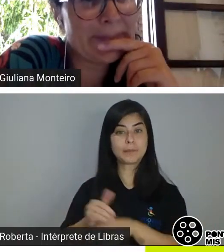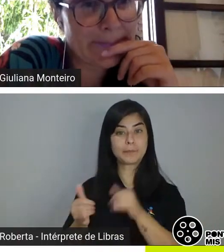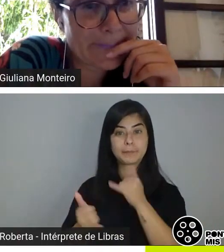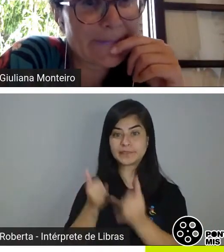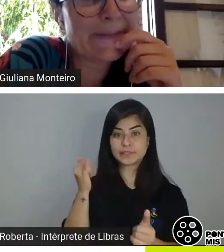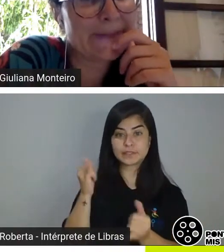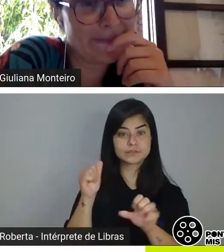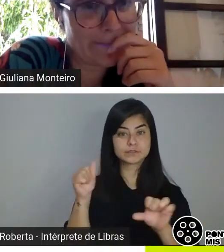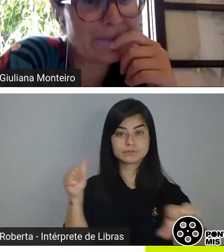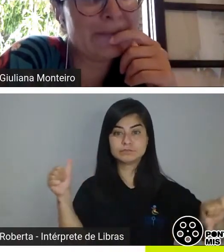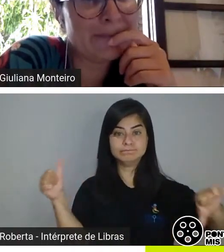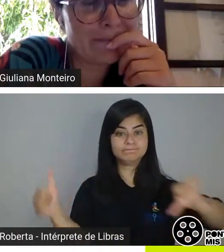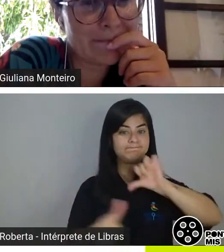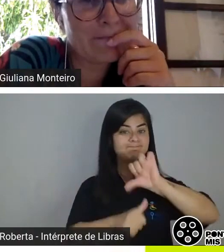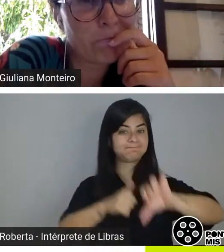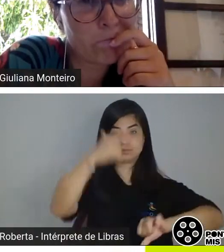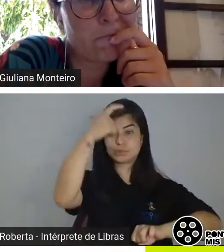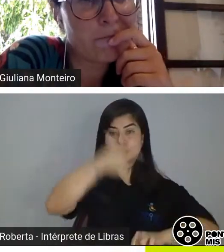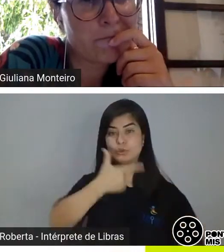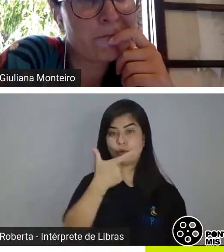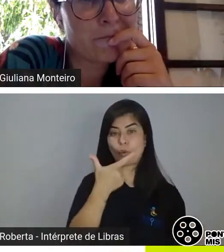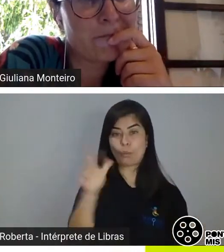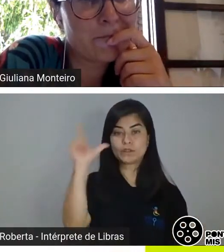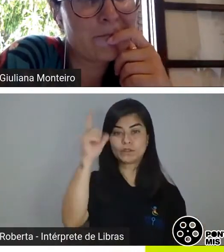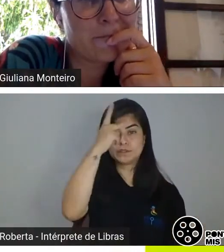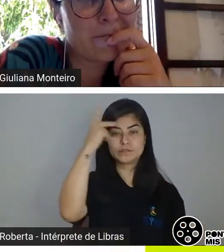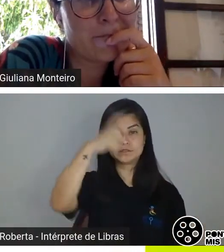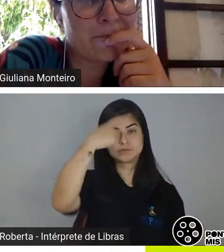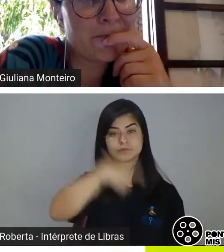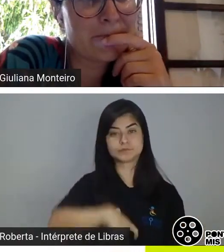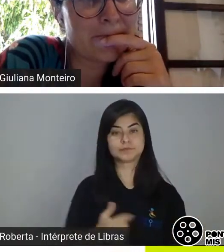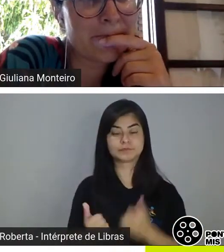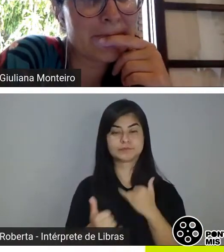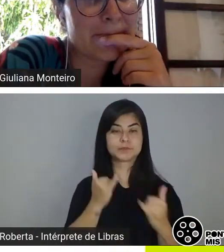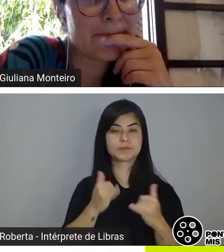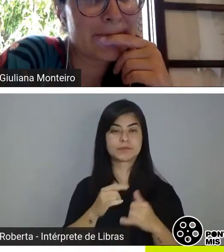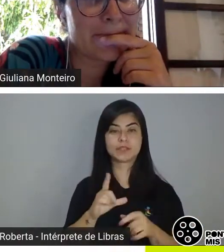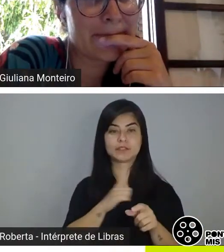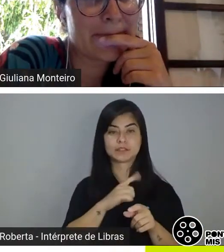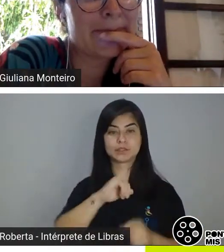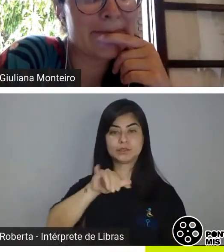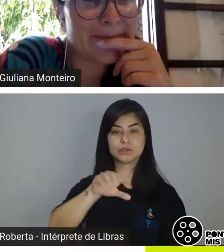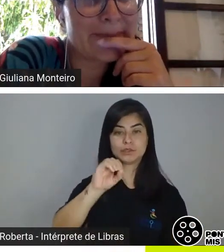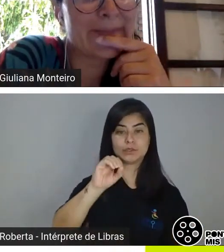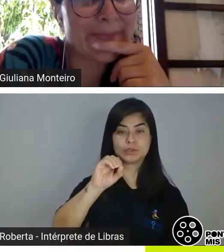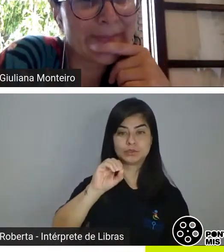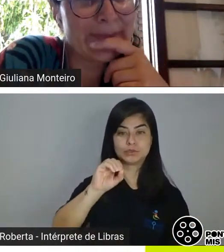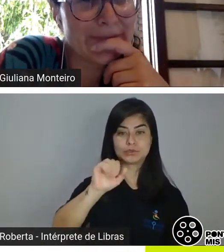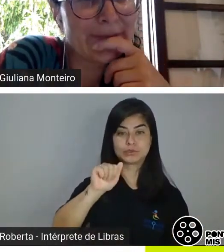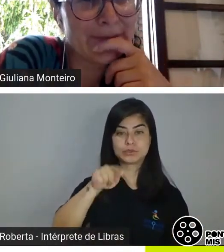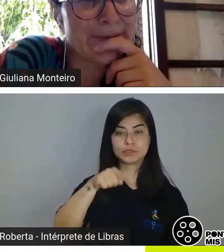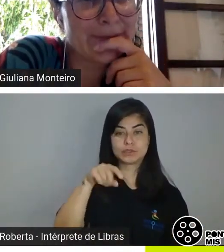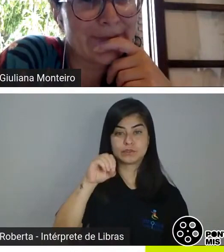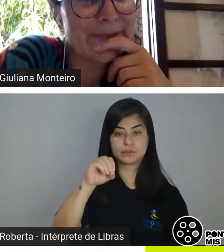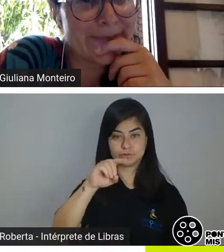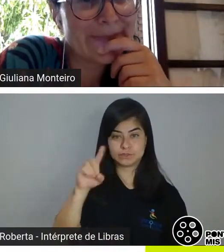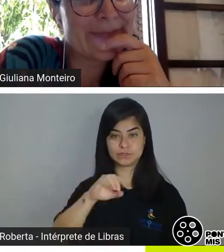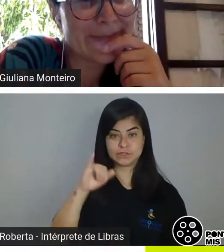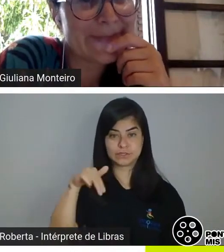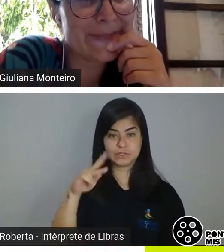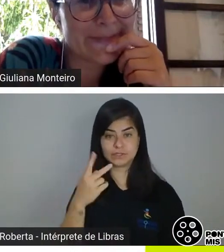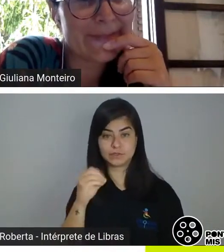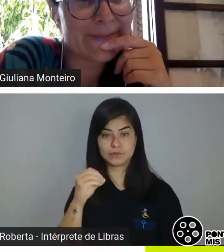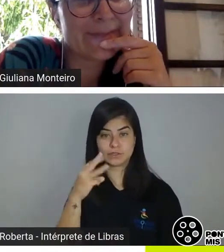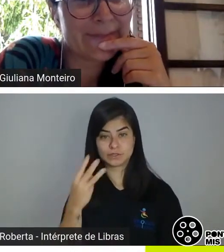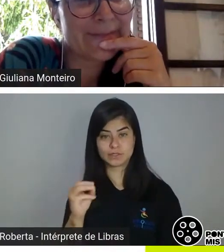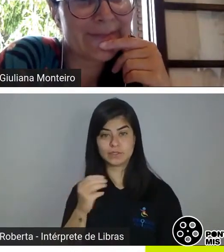muda inteiramente. Ele muda completamente. Ele faz o Joãozinho 30 melhor que o Joãozinho 30. Ele faz o Zé do Caixão melhor que o Zé do